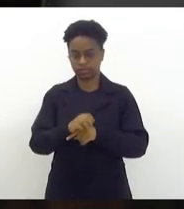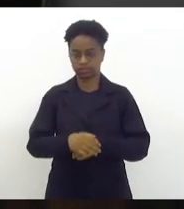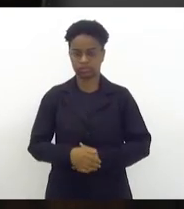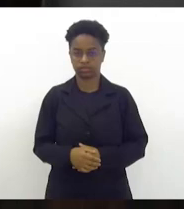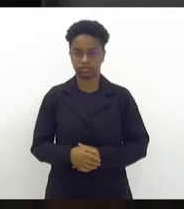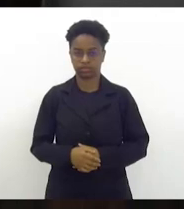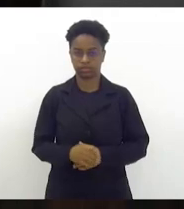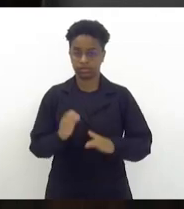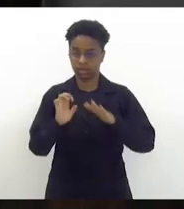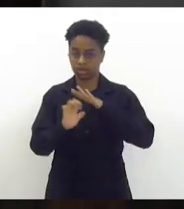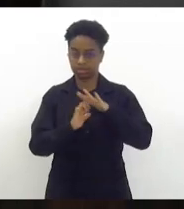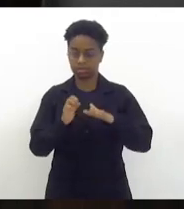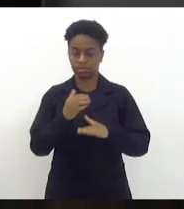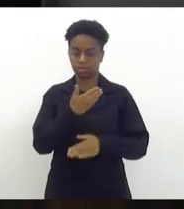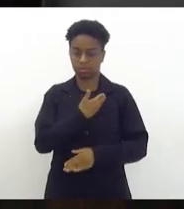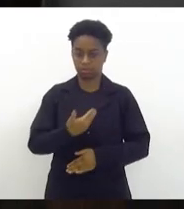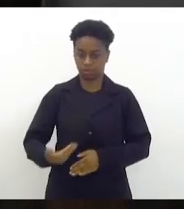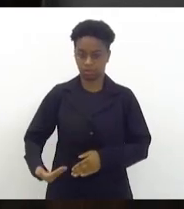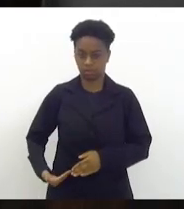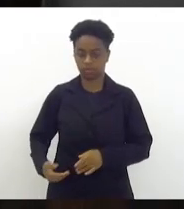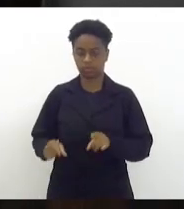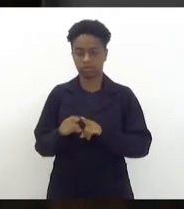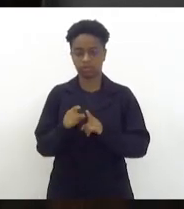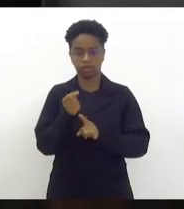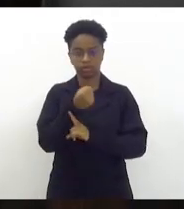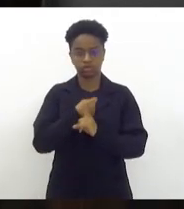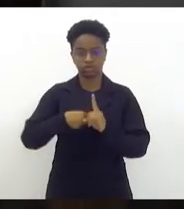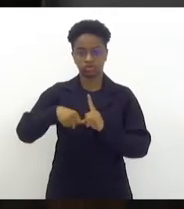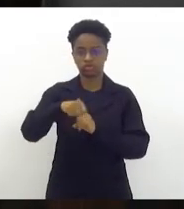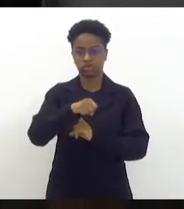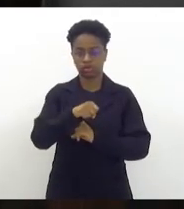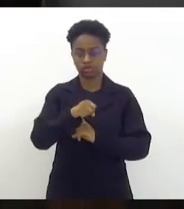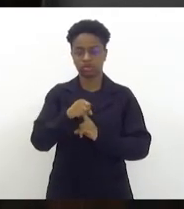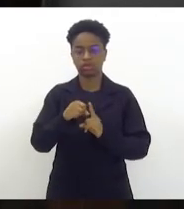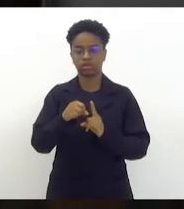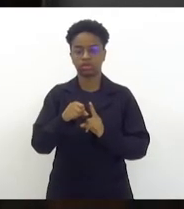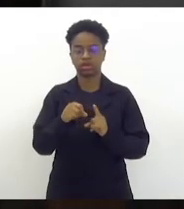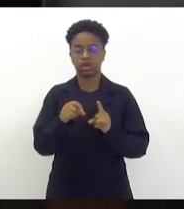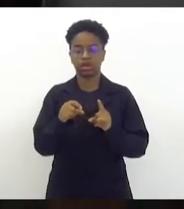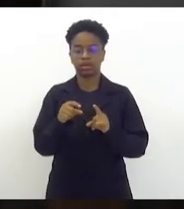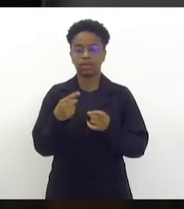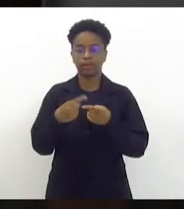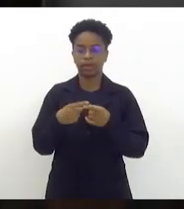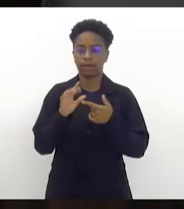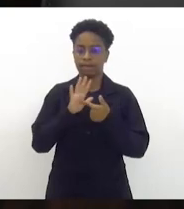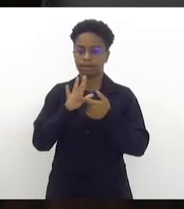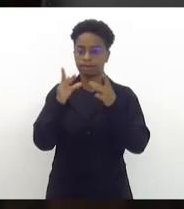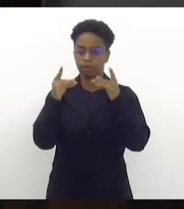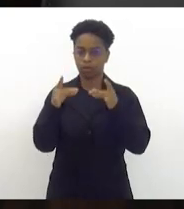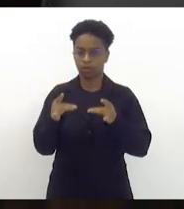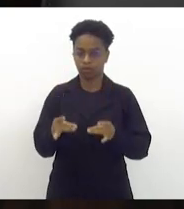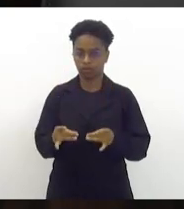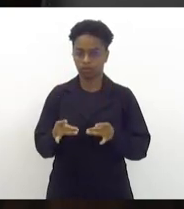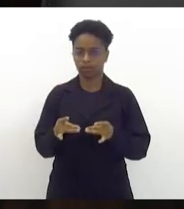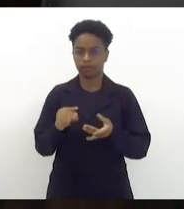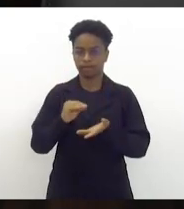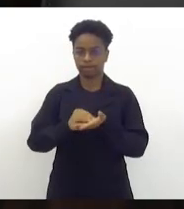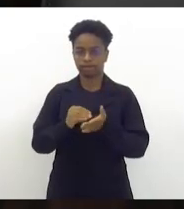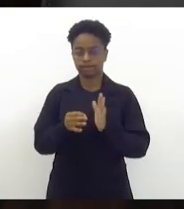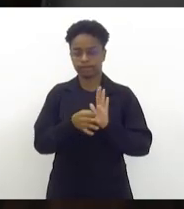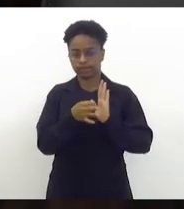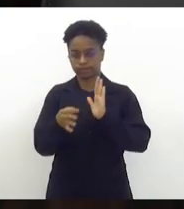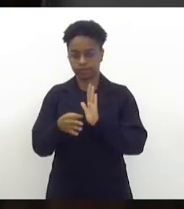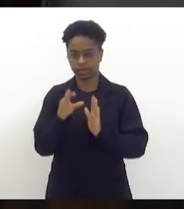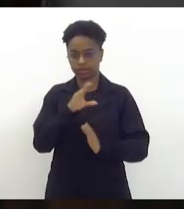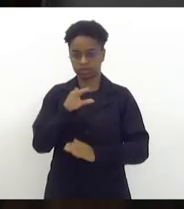indireta, empresa pública e sociedade de economia mista, de forma que especifica, pendente do parecer da